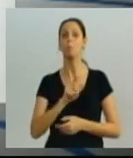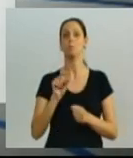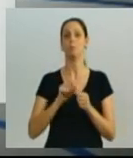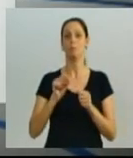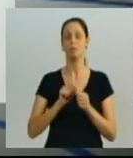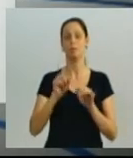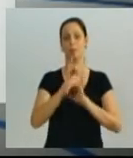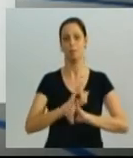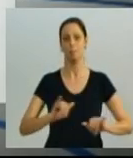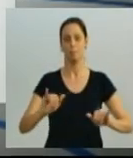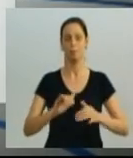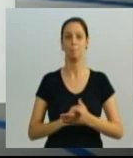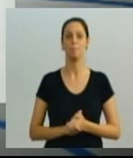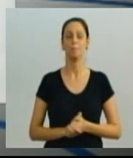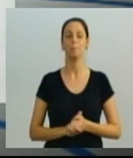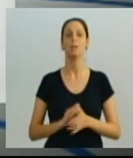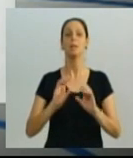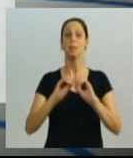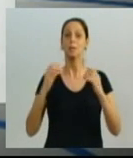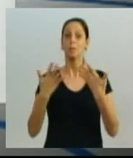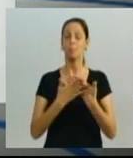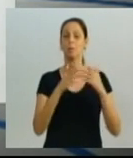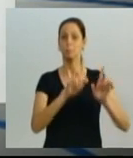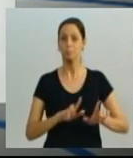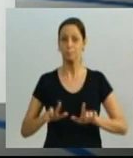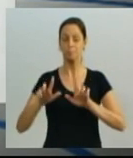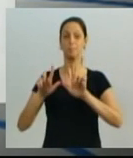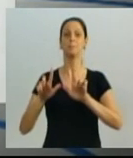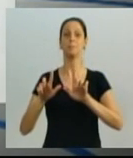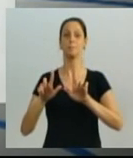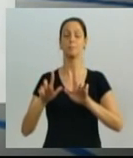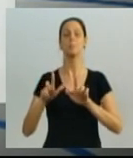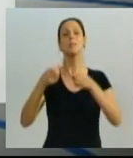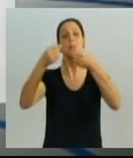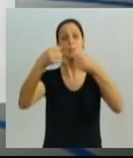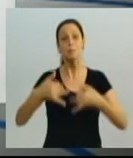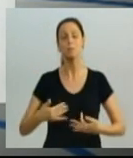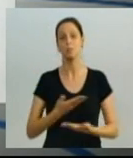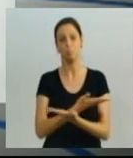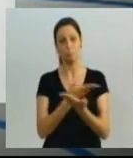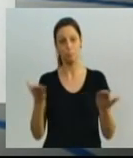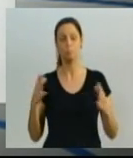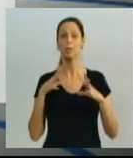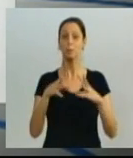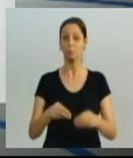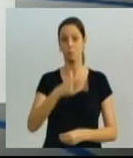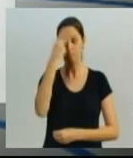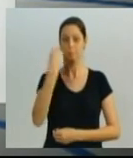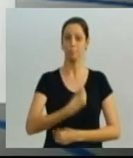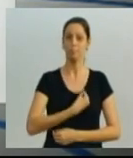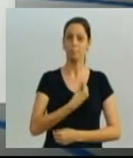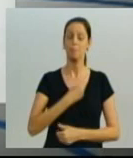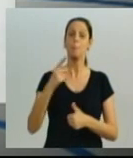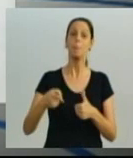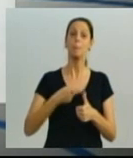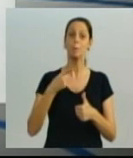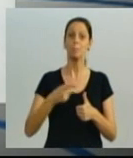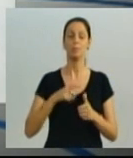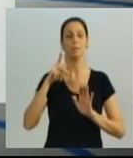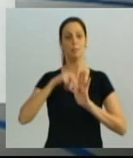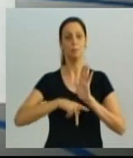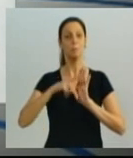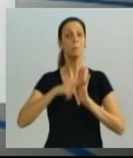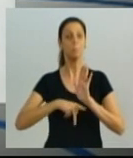passar o próximo slide? E aí eu quero esclarecer para nós todos aqui. Primeiro, esses